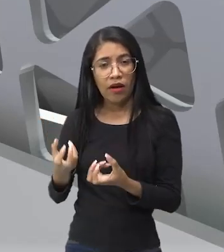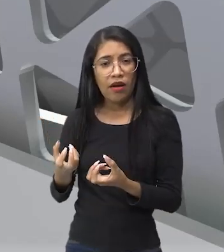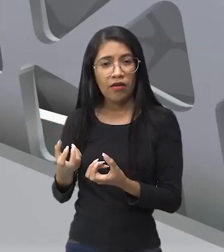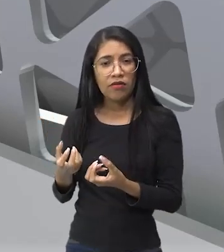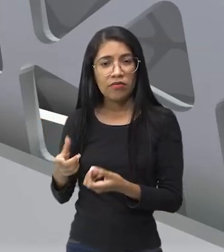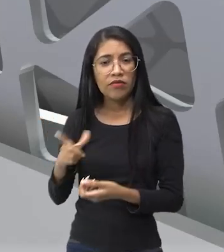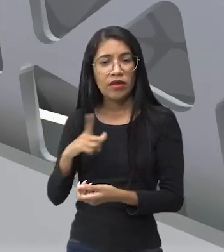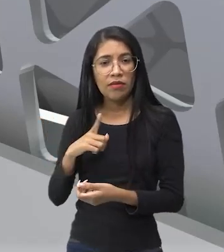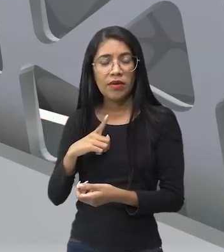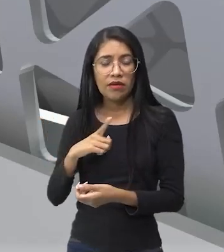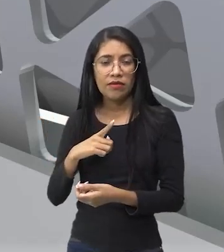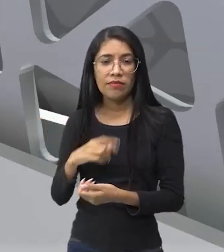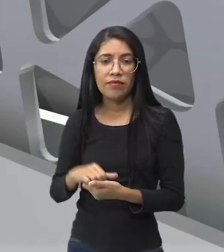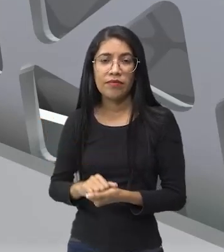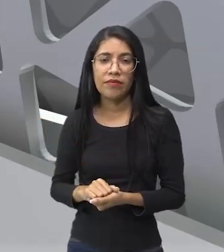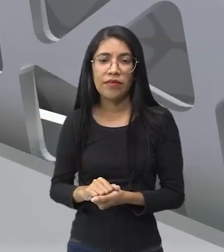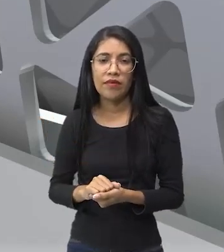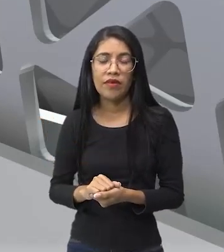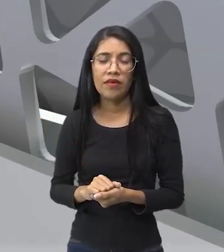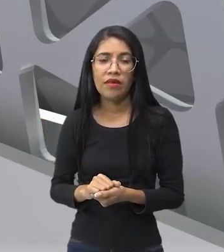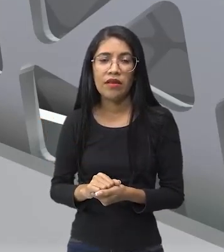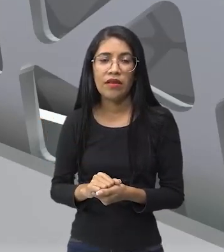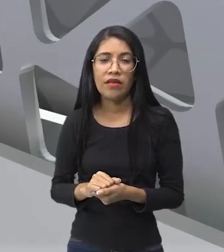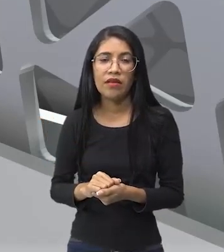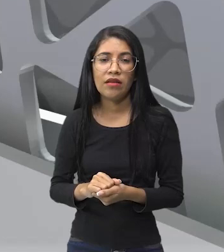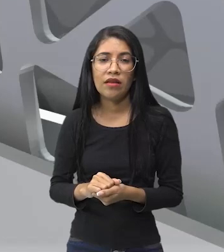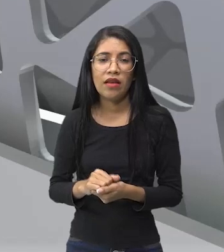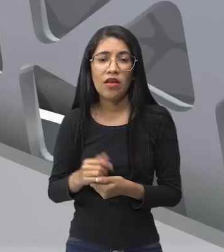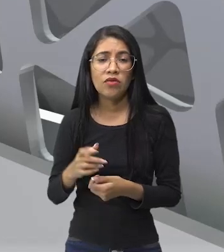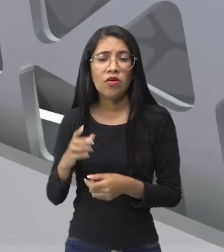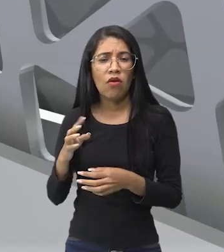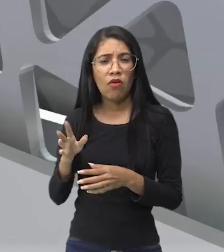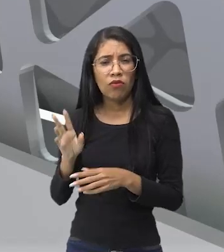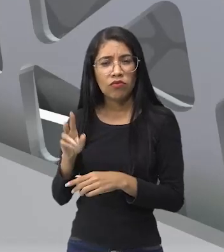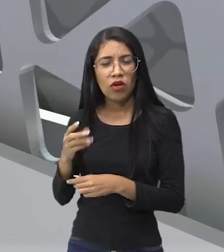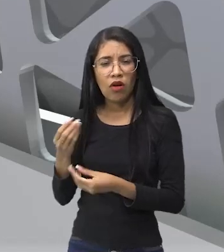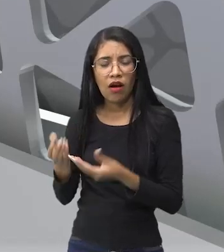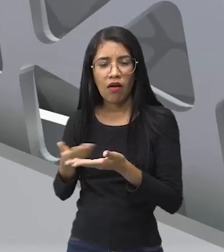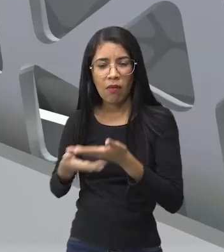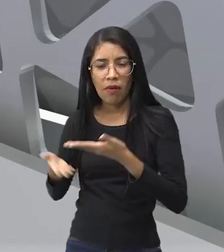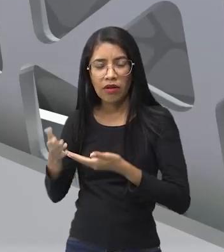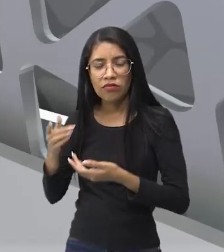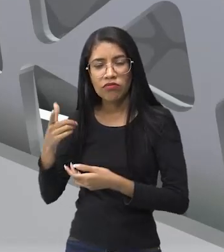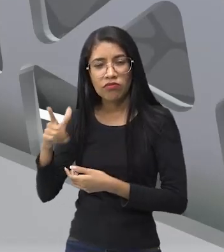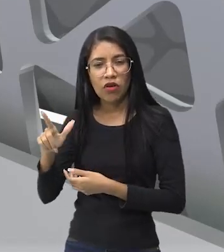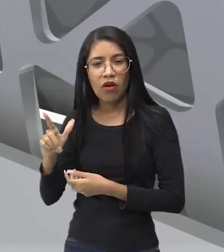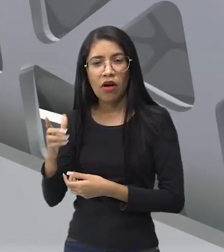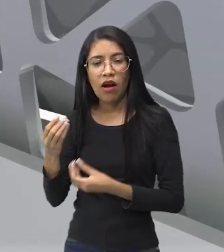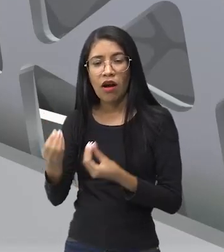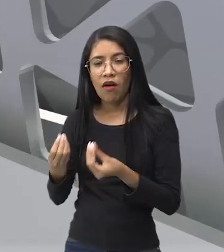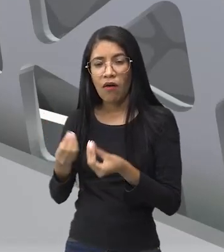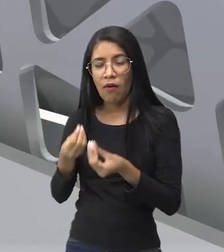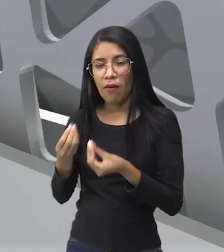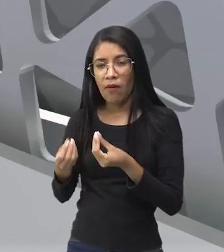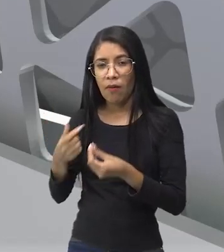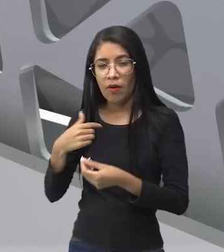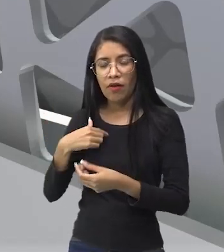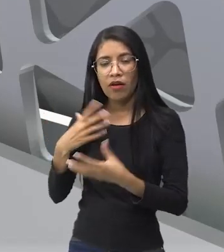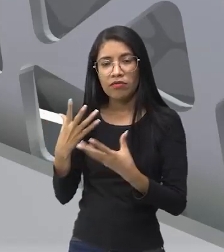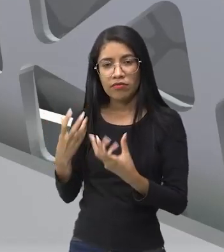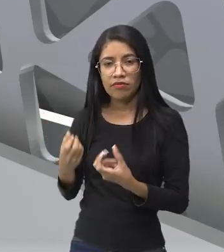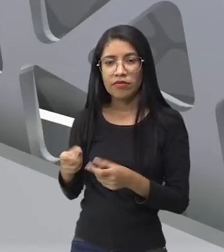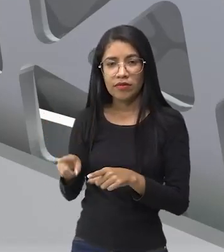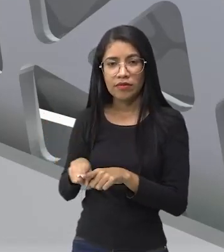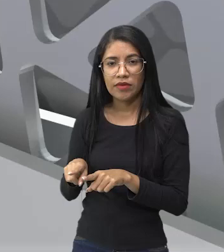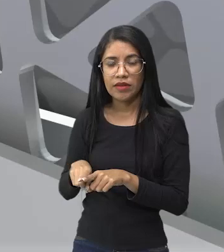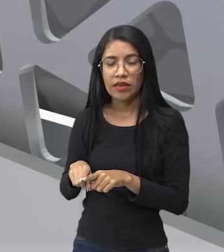façam com a gente. Eu só faço com os outros, eu só trato os outros como eu gostaria de ser tratada. Eu não trato